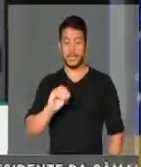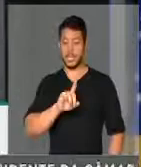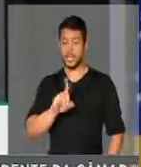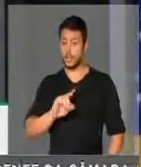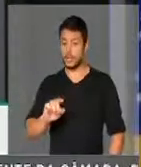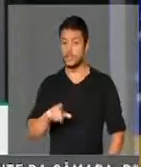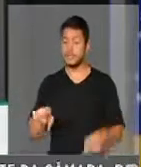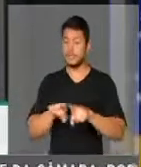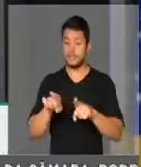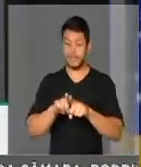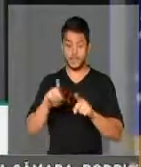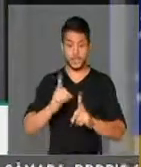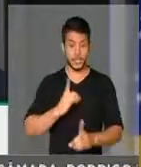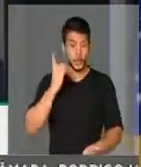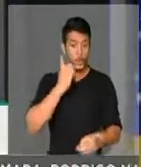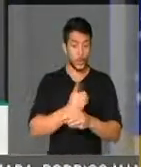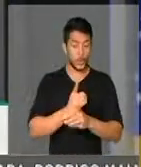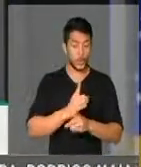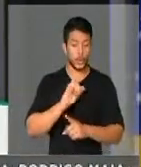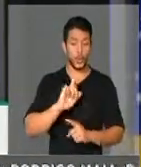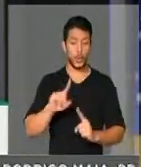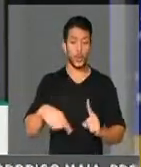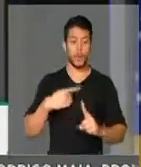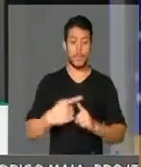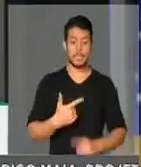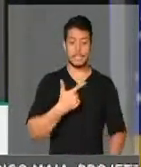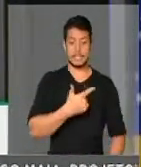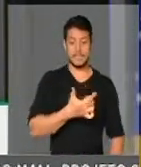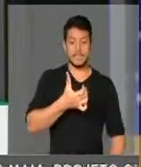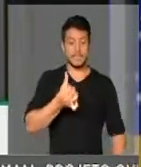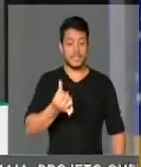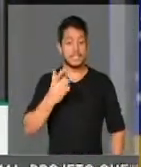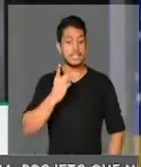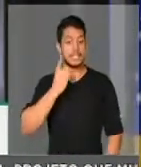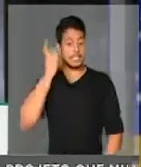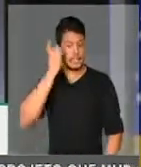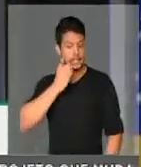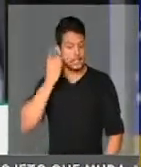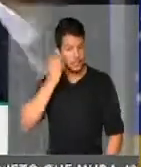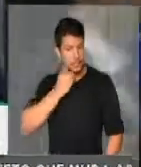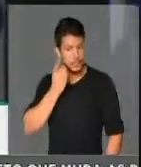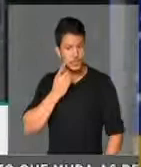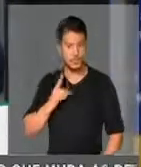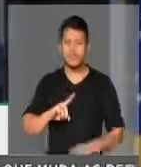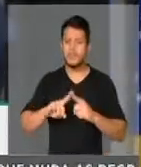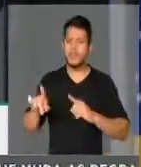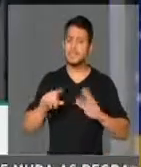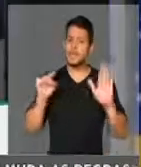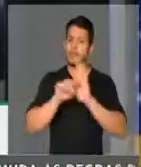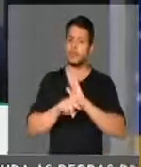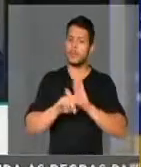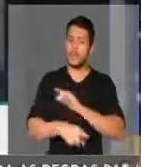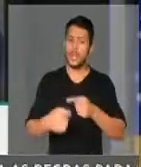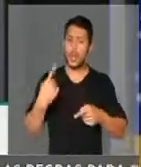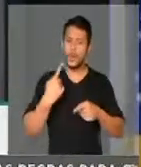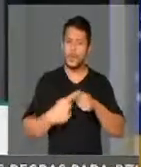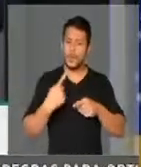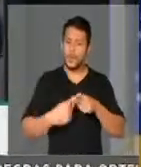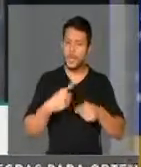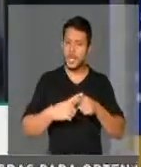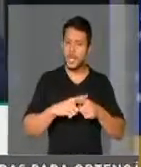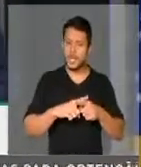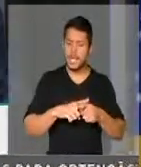mais 26 parlamentares da Alerge. E eu pergunto, por que esse